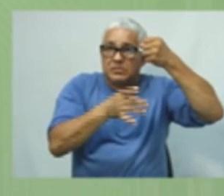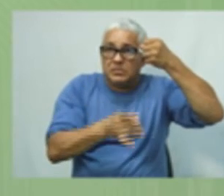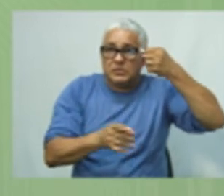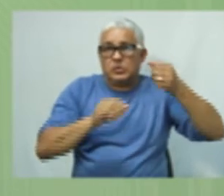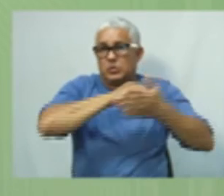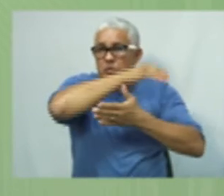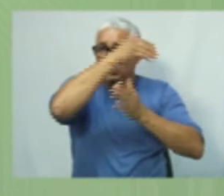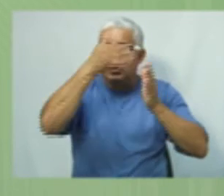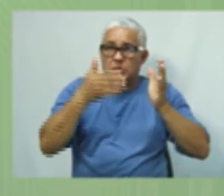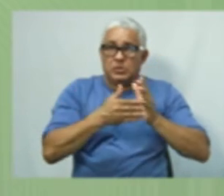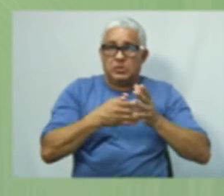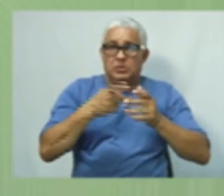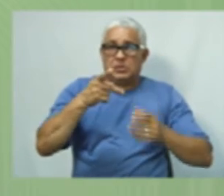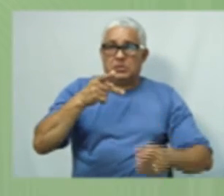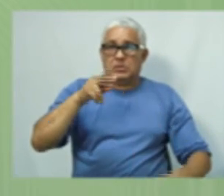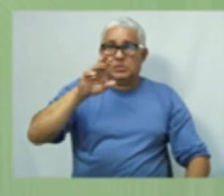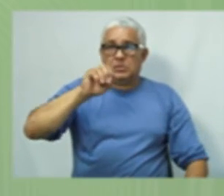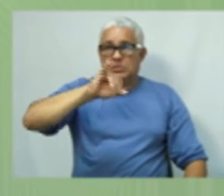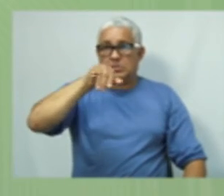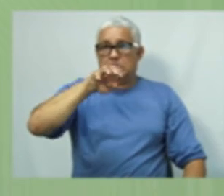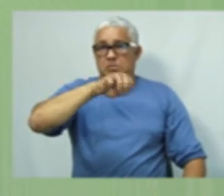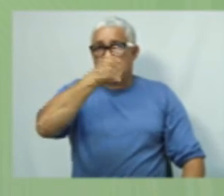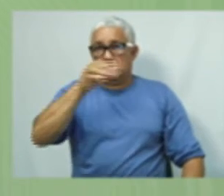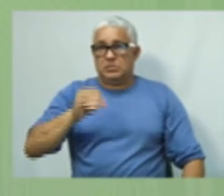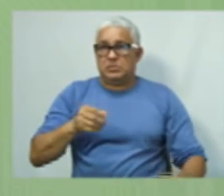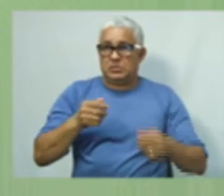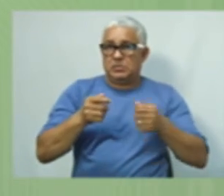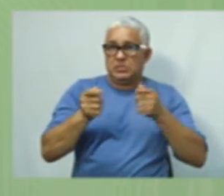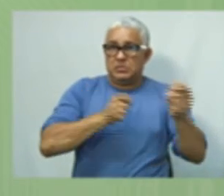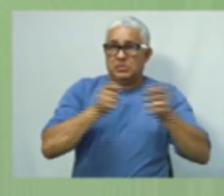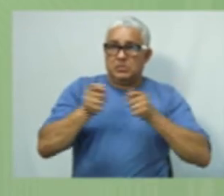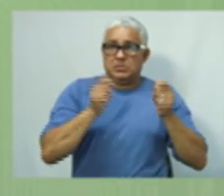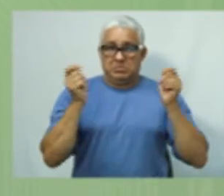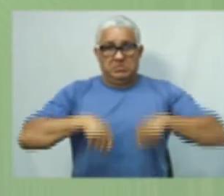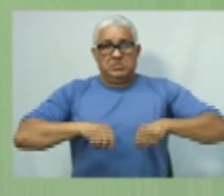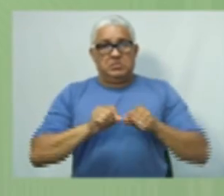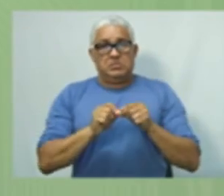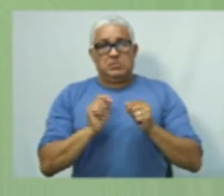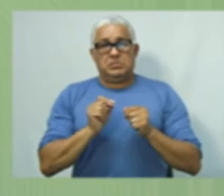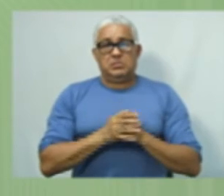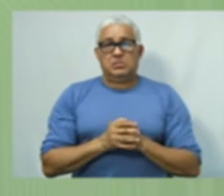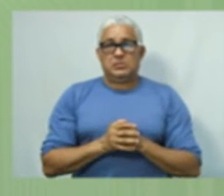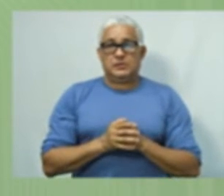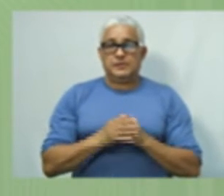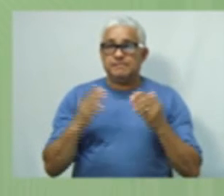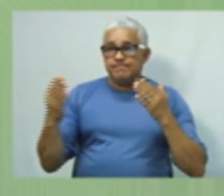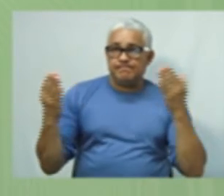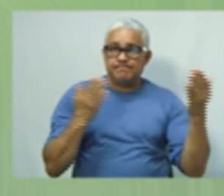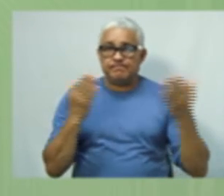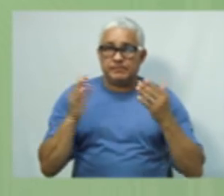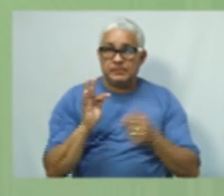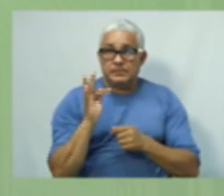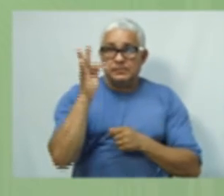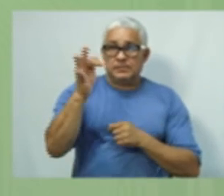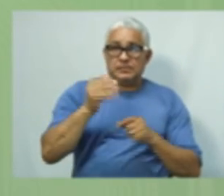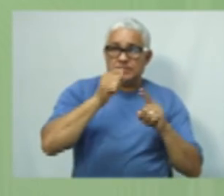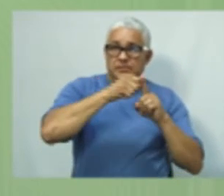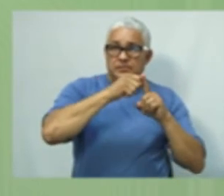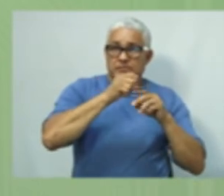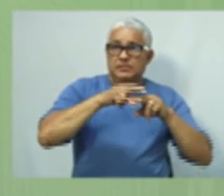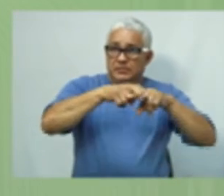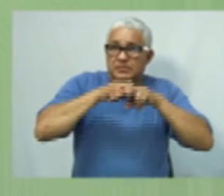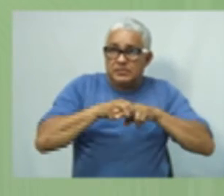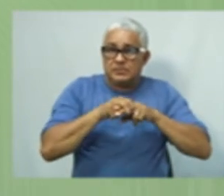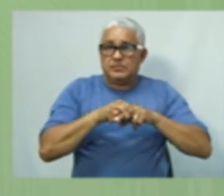de todas aquelas projeções, daqueles controles, para que ele possa fazer uma análise futura por meio